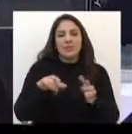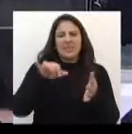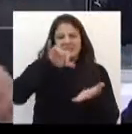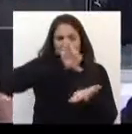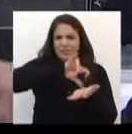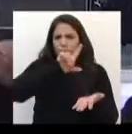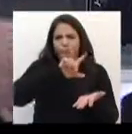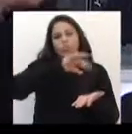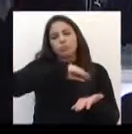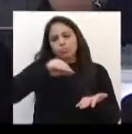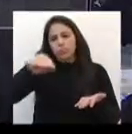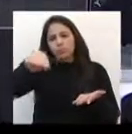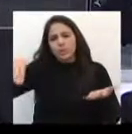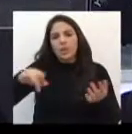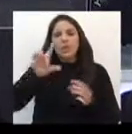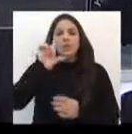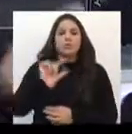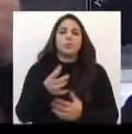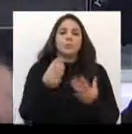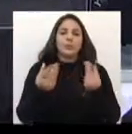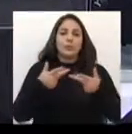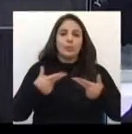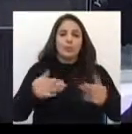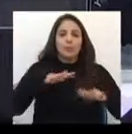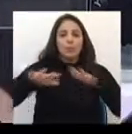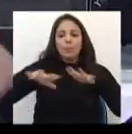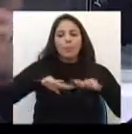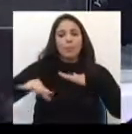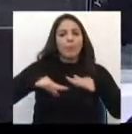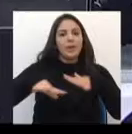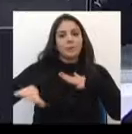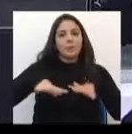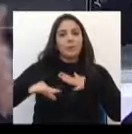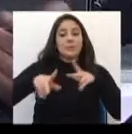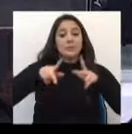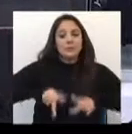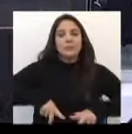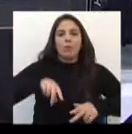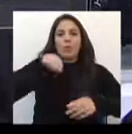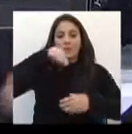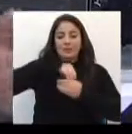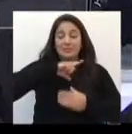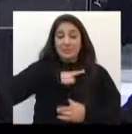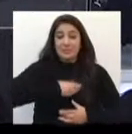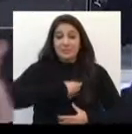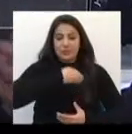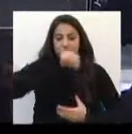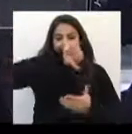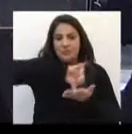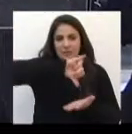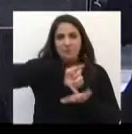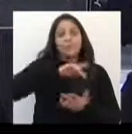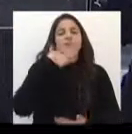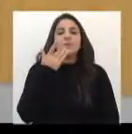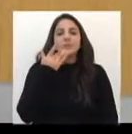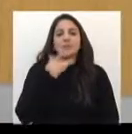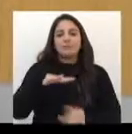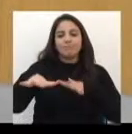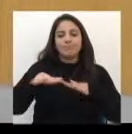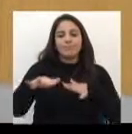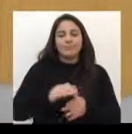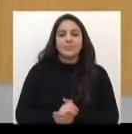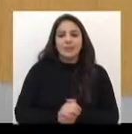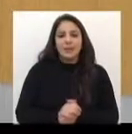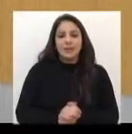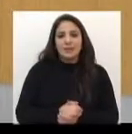diminui, entre tantas vantagens, o movimento de pessoas no centro e, consequentemente, facilitando o trânsito. E